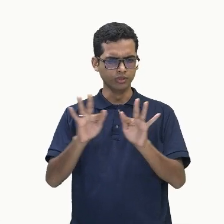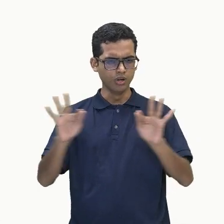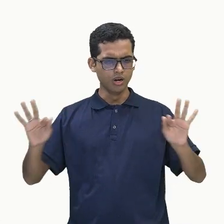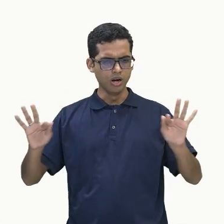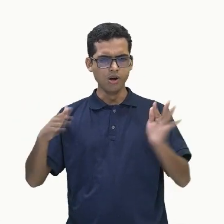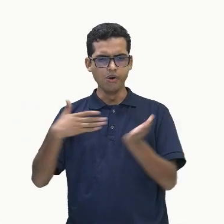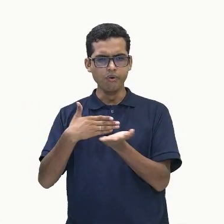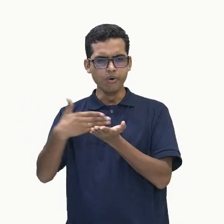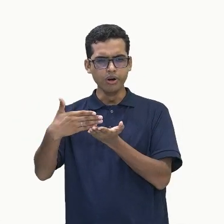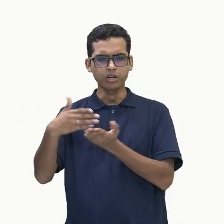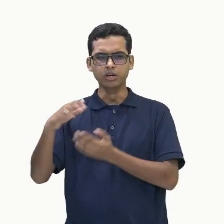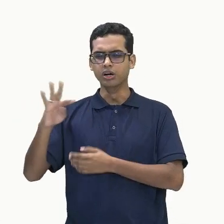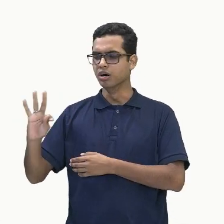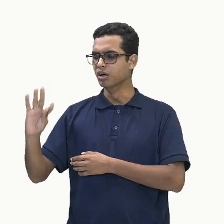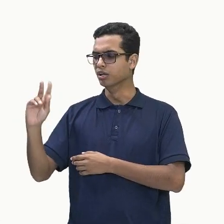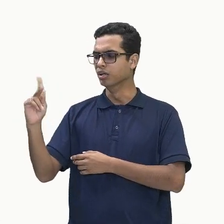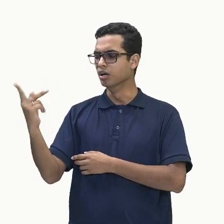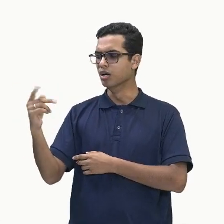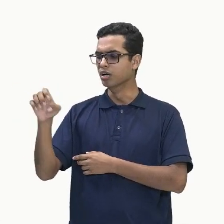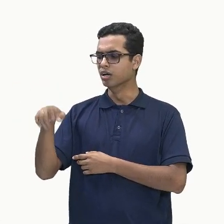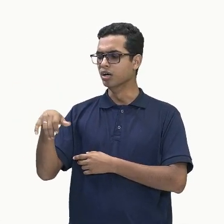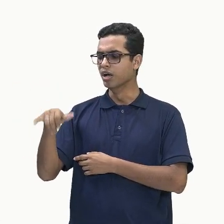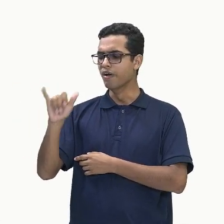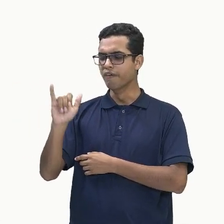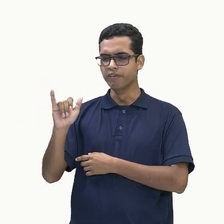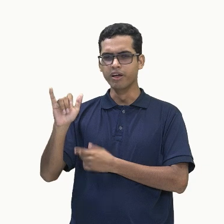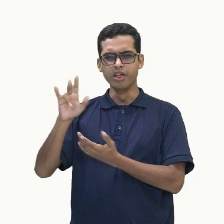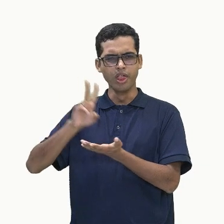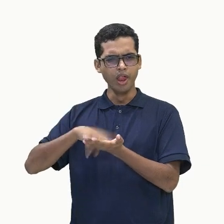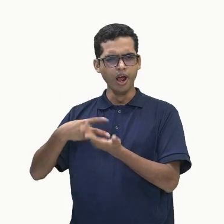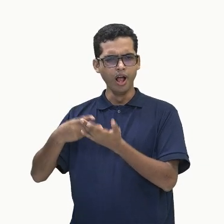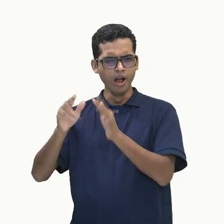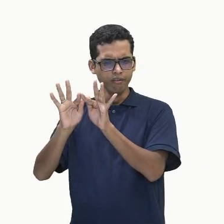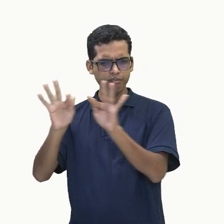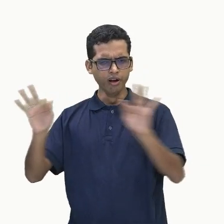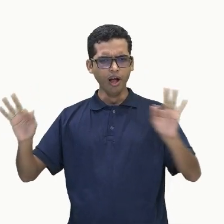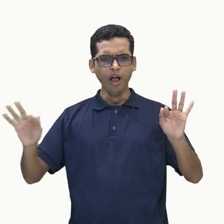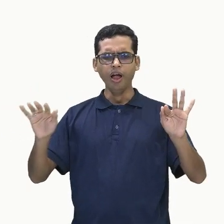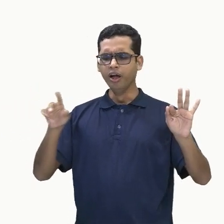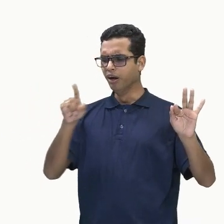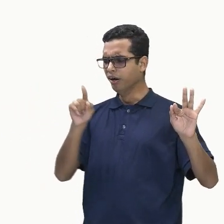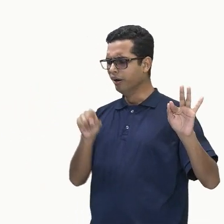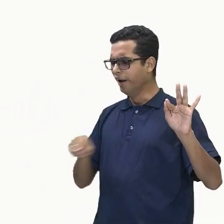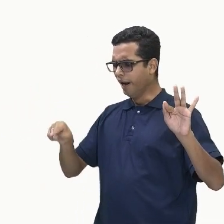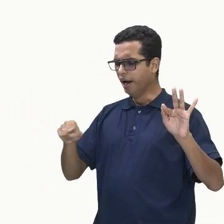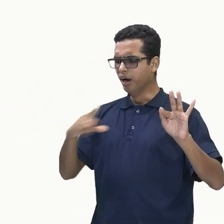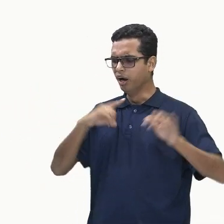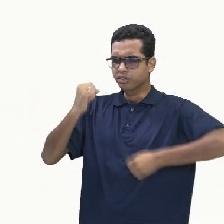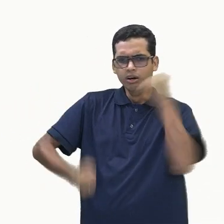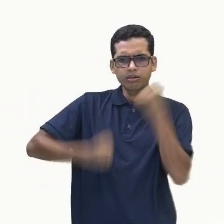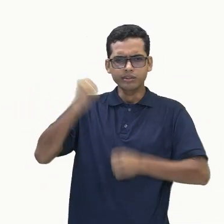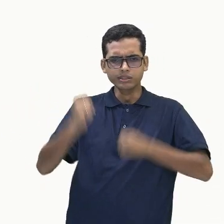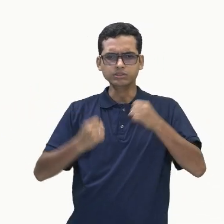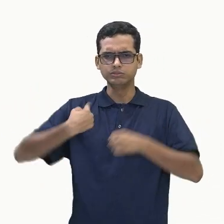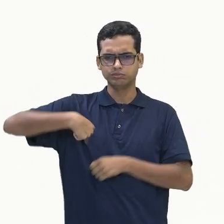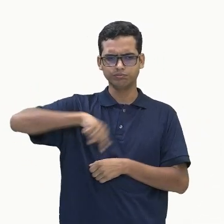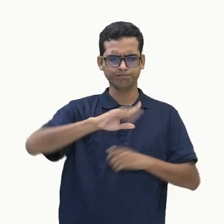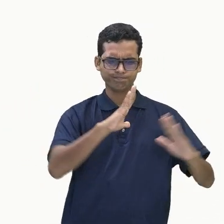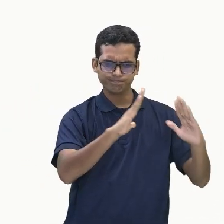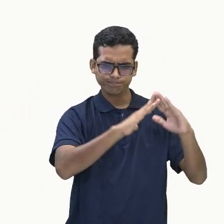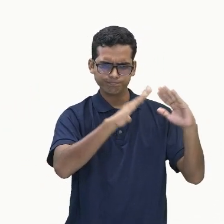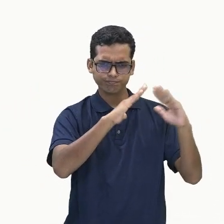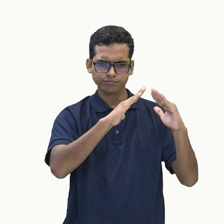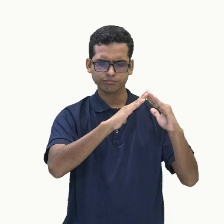estão correndo para casa? Ou eles estão correndo para casa? Yes, they are. A